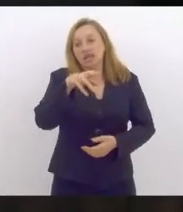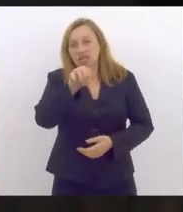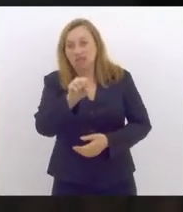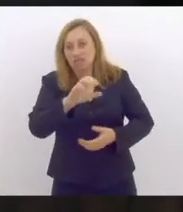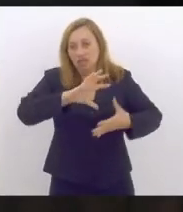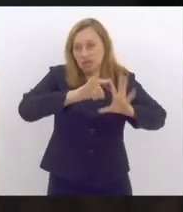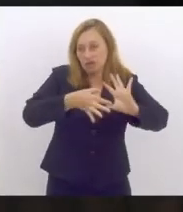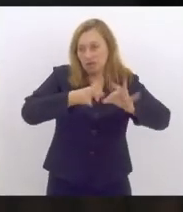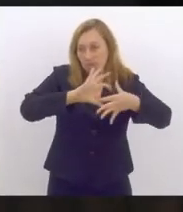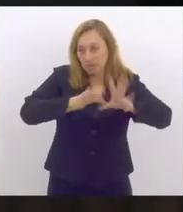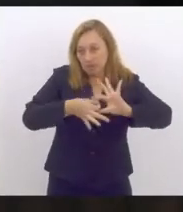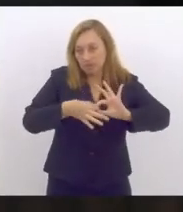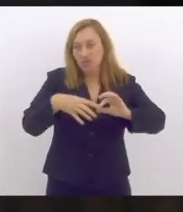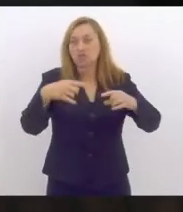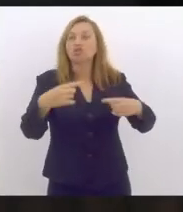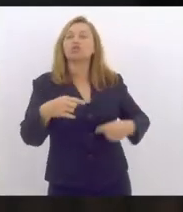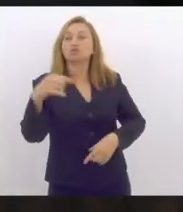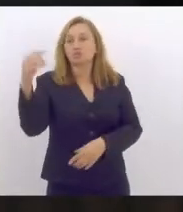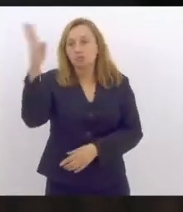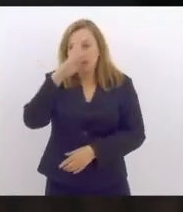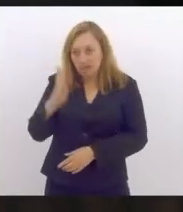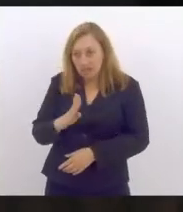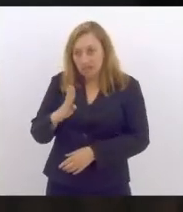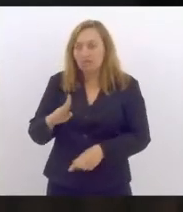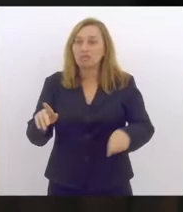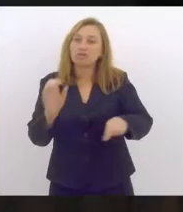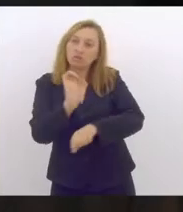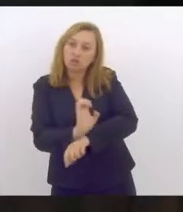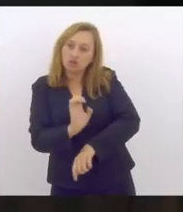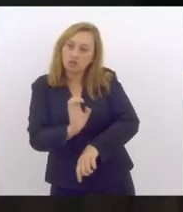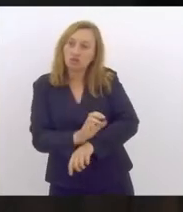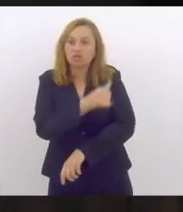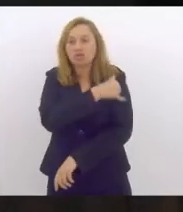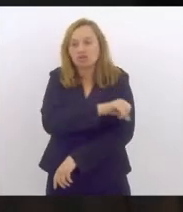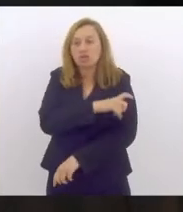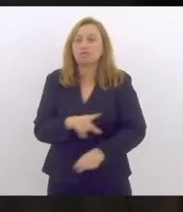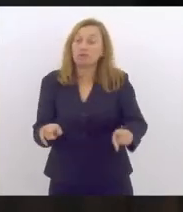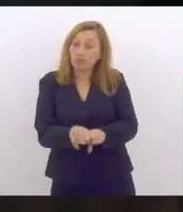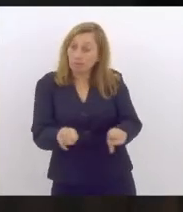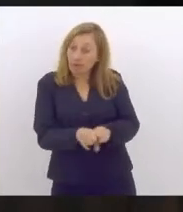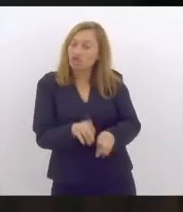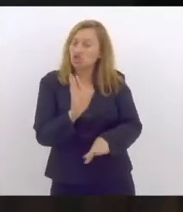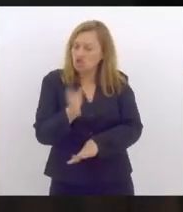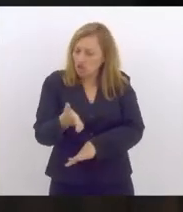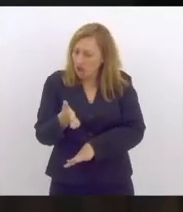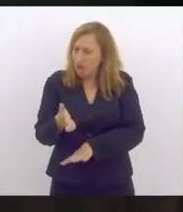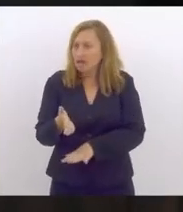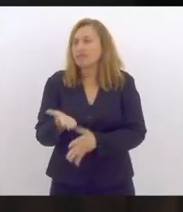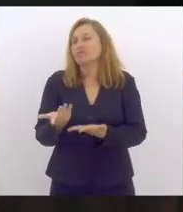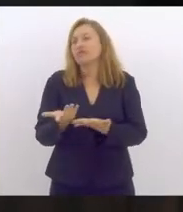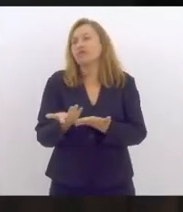Latina. E a gente vai chegar a um bom termo, eu não tenho dúvida nenhuma. E a gente já vinha fazendo